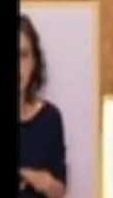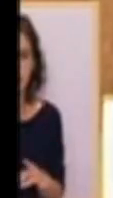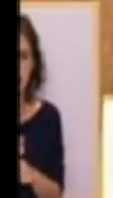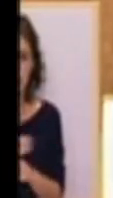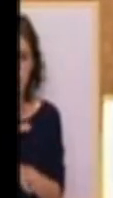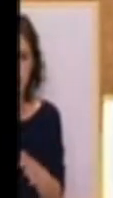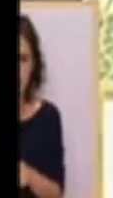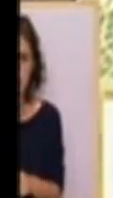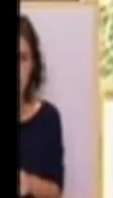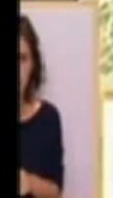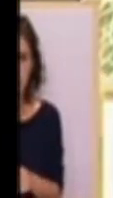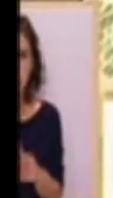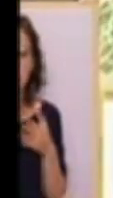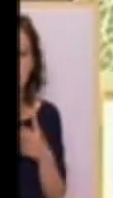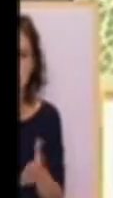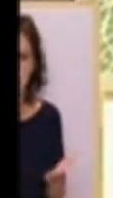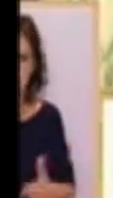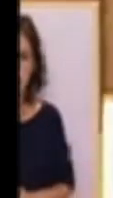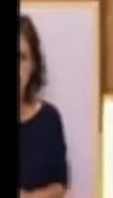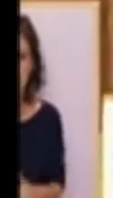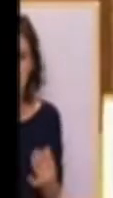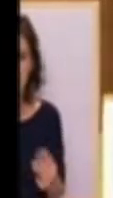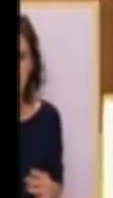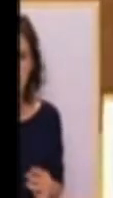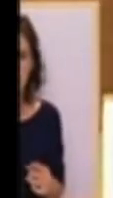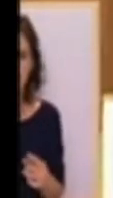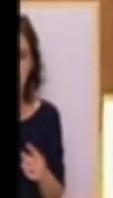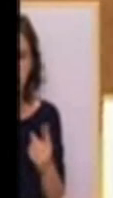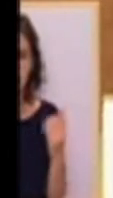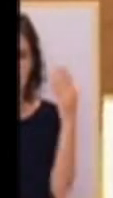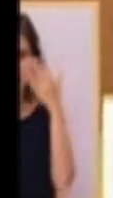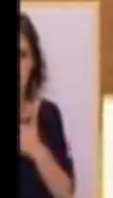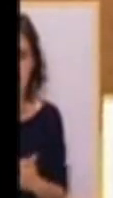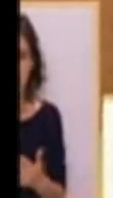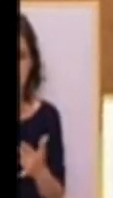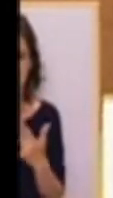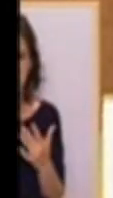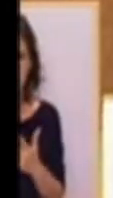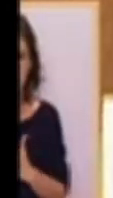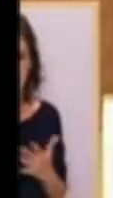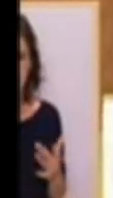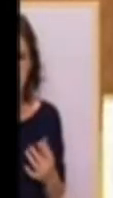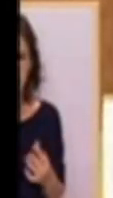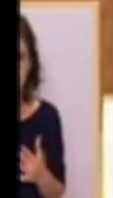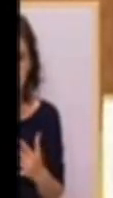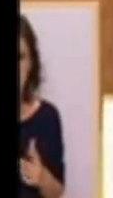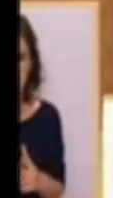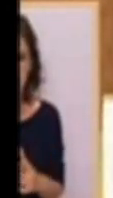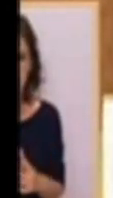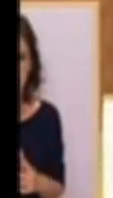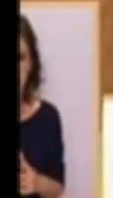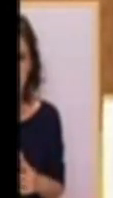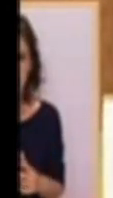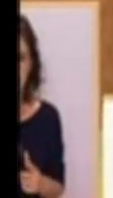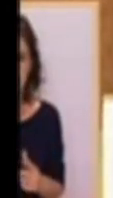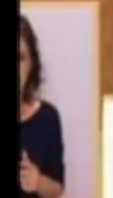também nos navios? Sim. Que têm salas de espetáculo? Uma das noites... O teatro é enorme, é um teatro para...